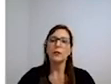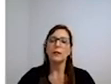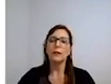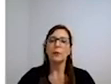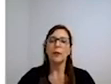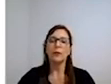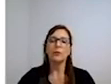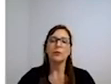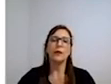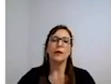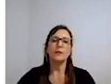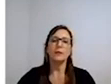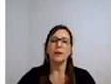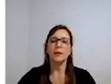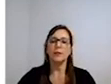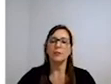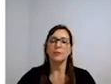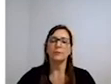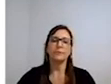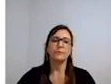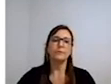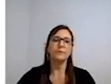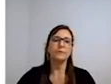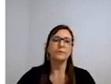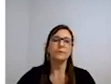na tabela do slide seguinte.